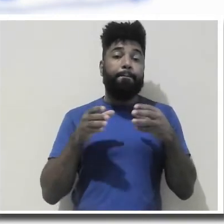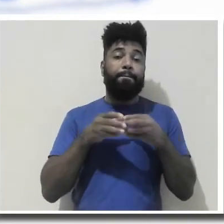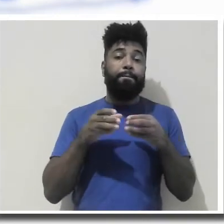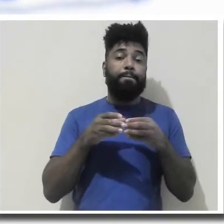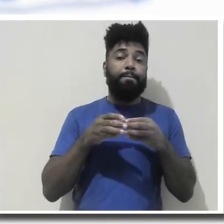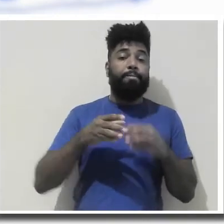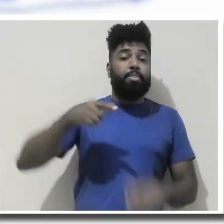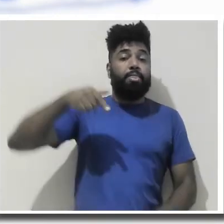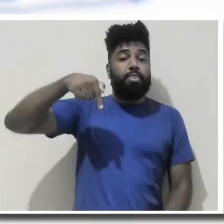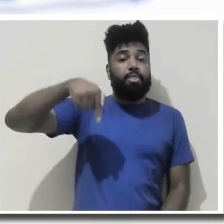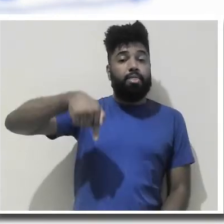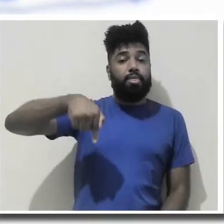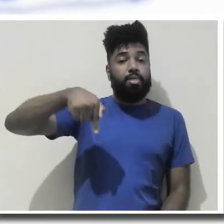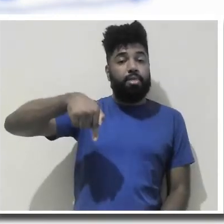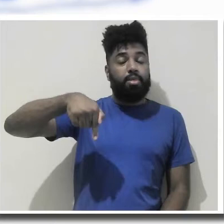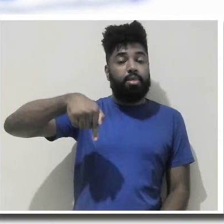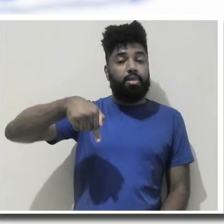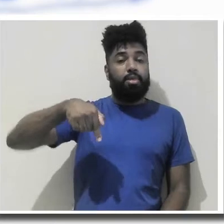racionais.